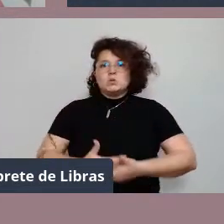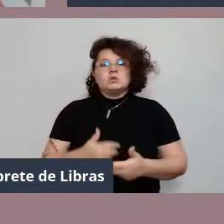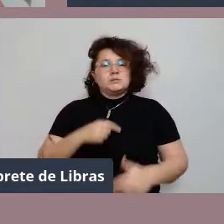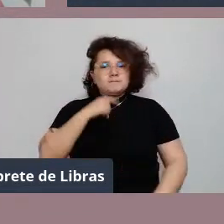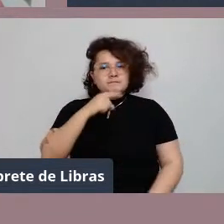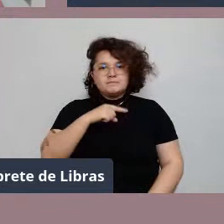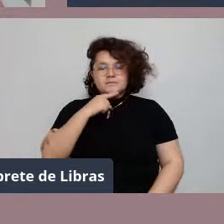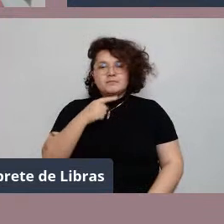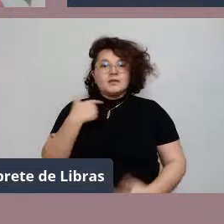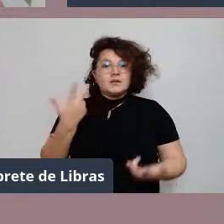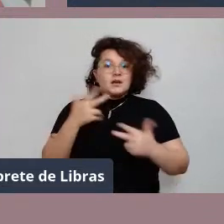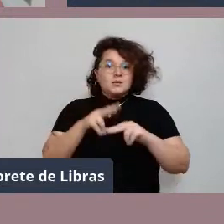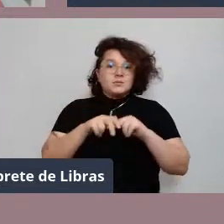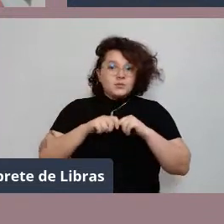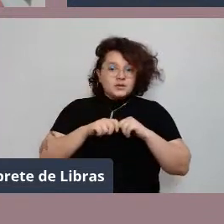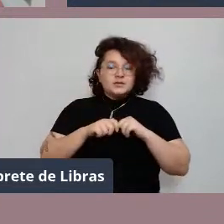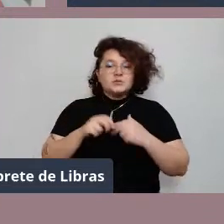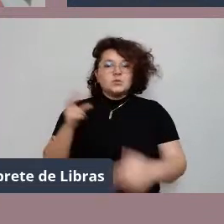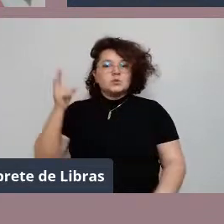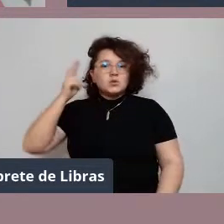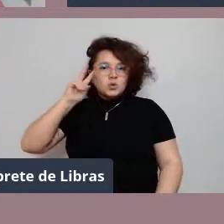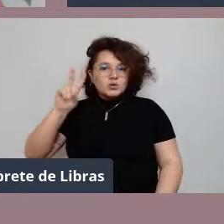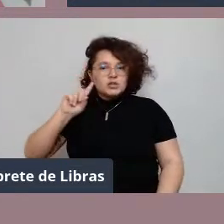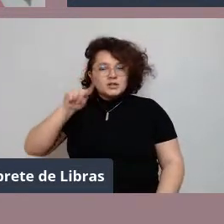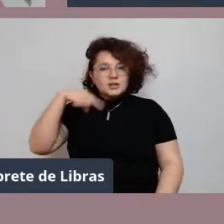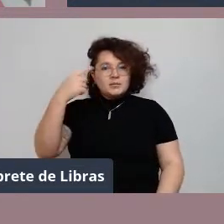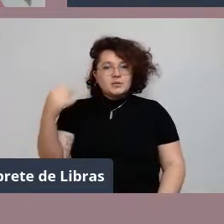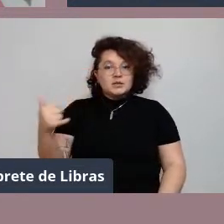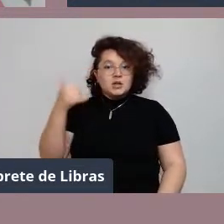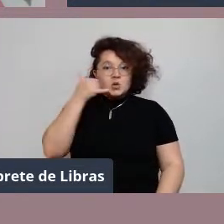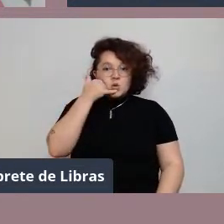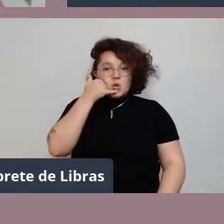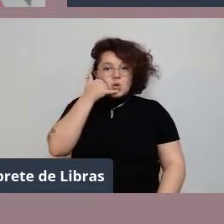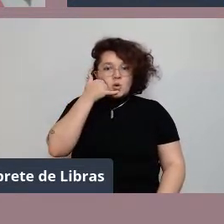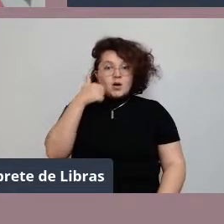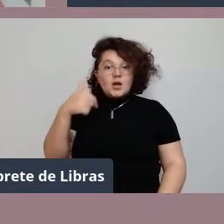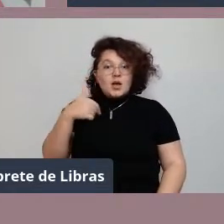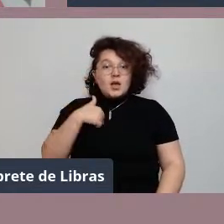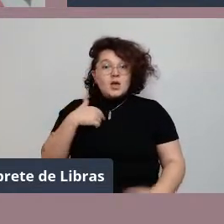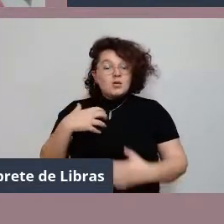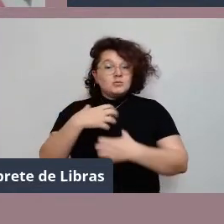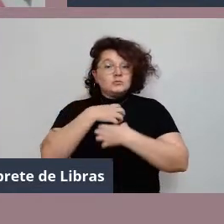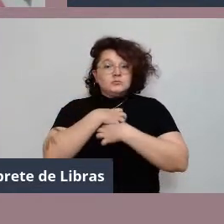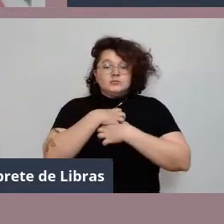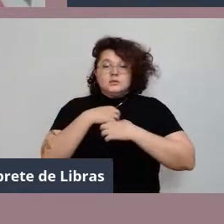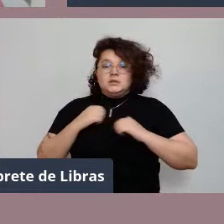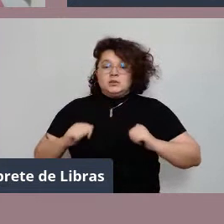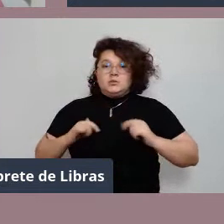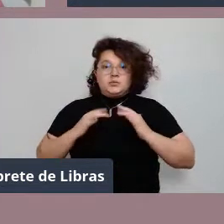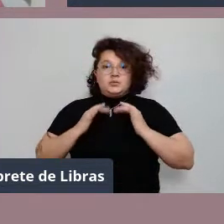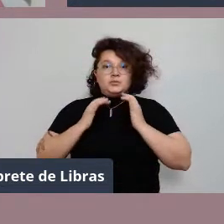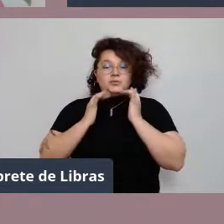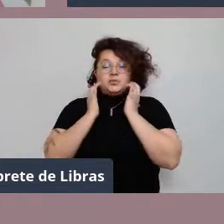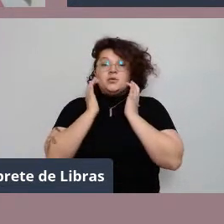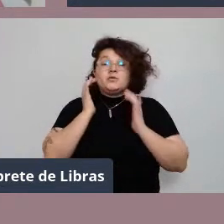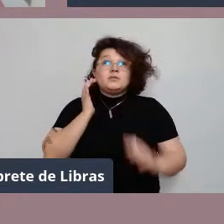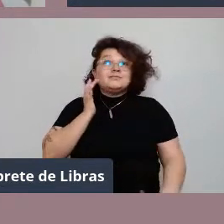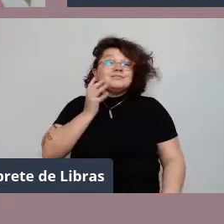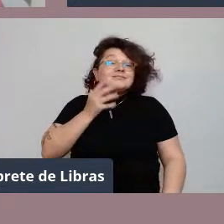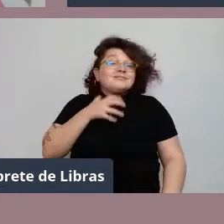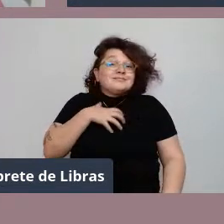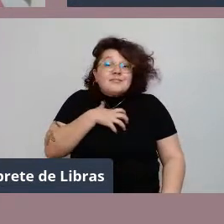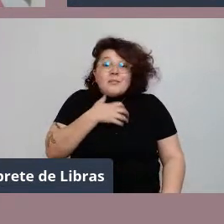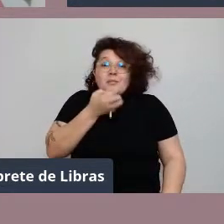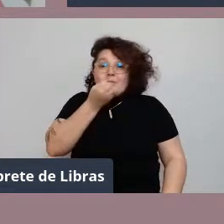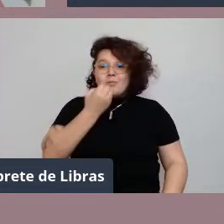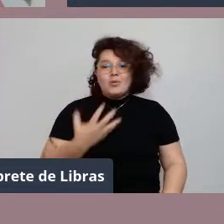E por isso, daí a 2 dias, quando ela ligou e agradeceu, foi de uma catarse, uma coisa tão boa, tão boa.